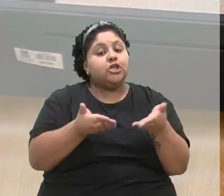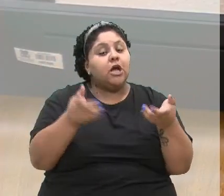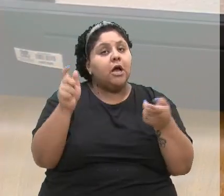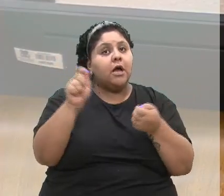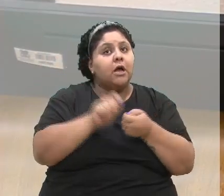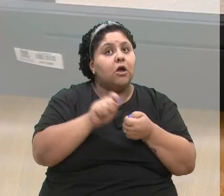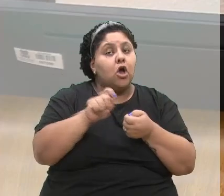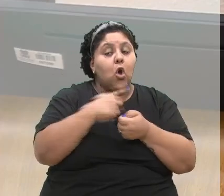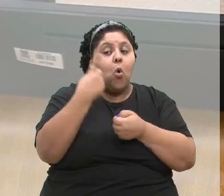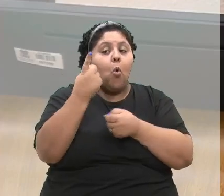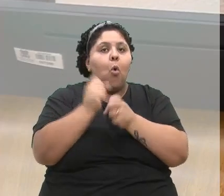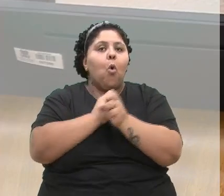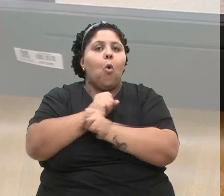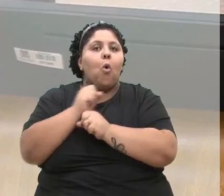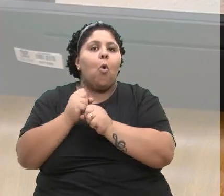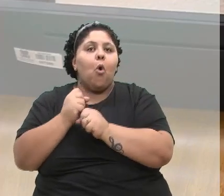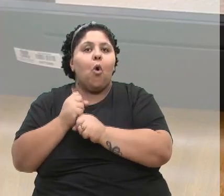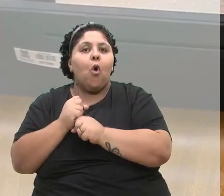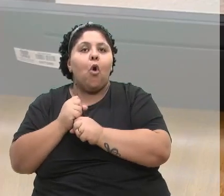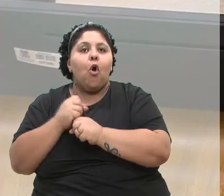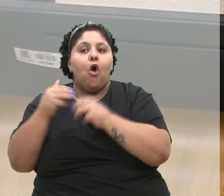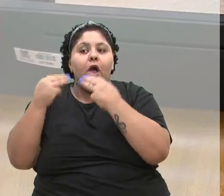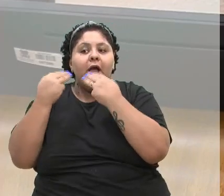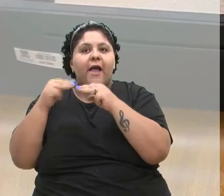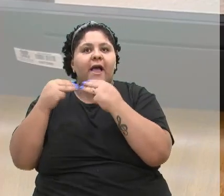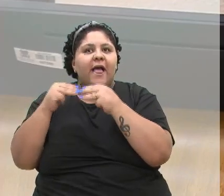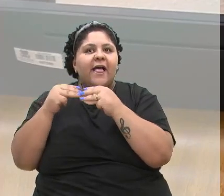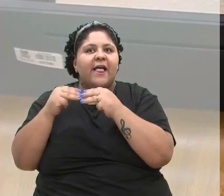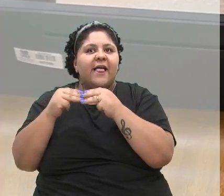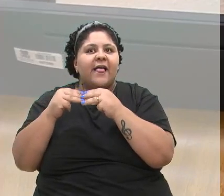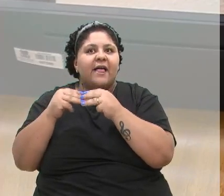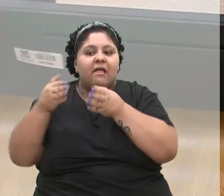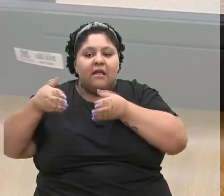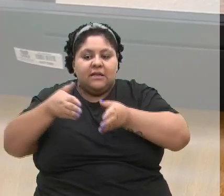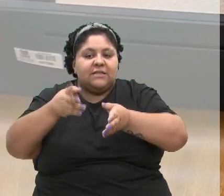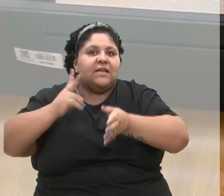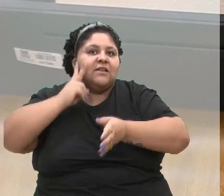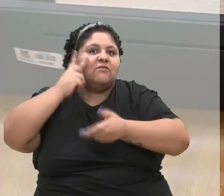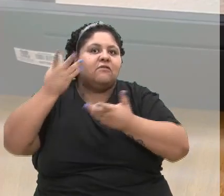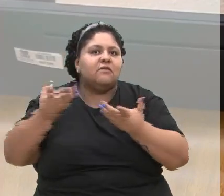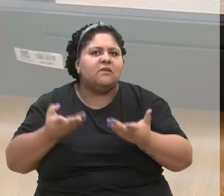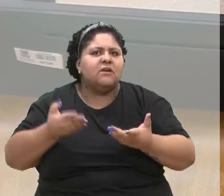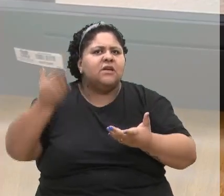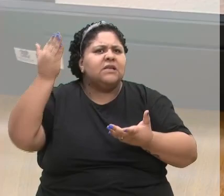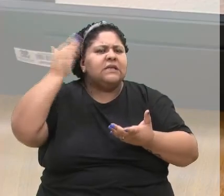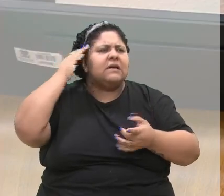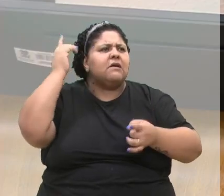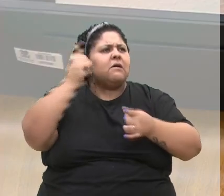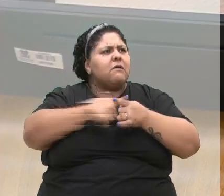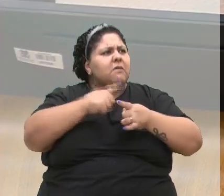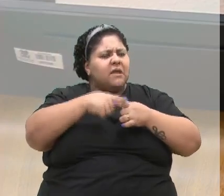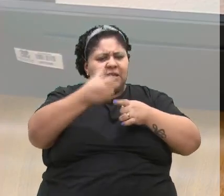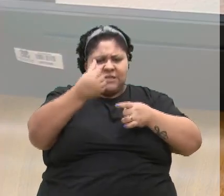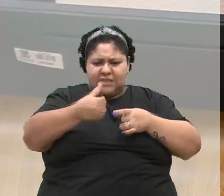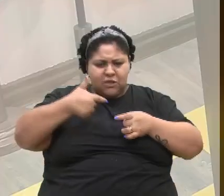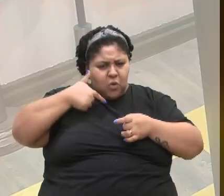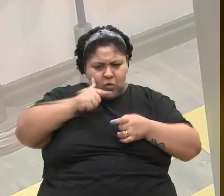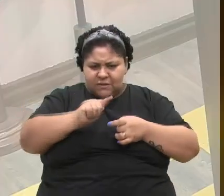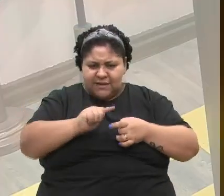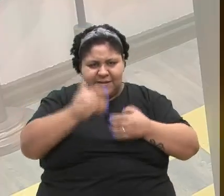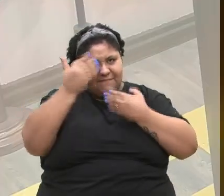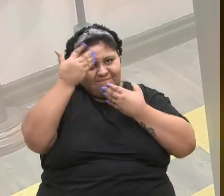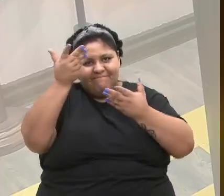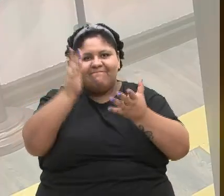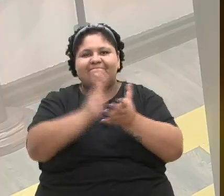1 ano que a roçadeira não passa na Estrada do Vinho. Então eu gostaria de saber o porquê que agora com 6 a gente não está dando conta. Obrigado,